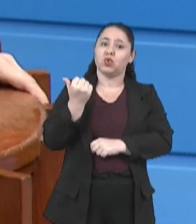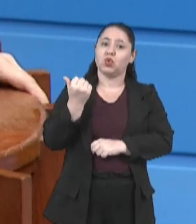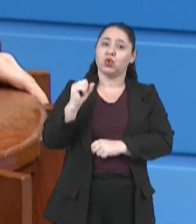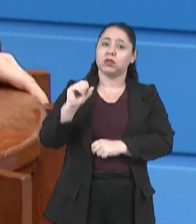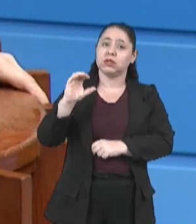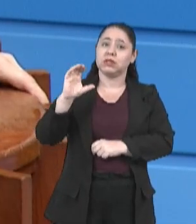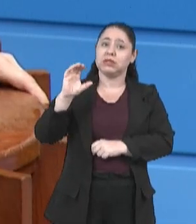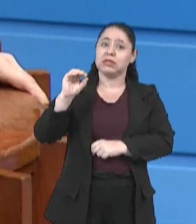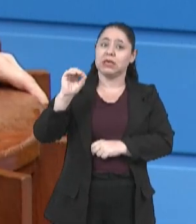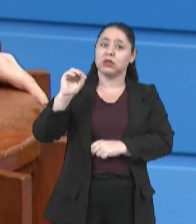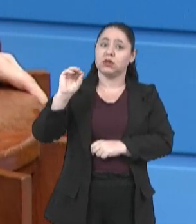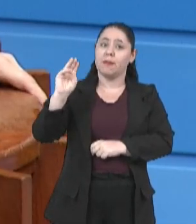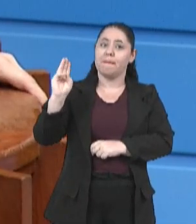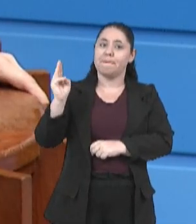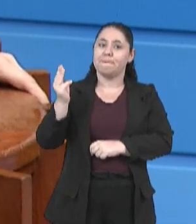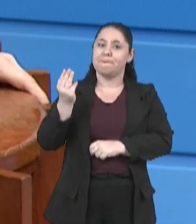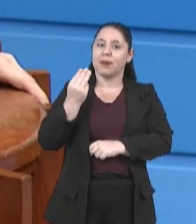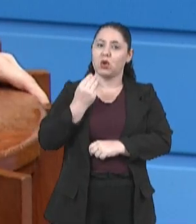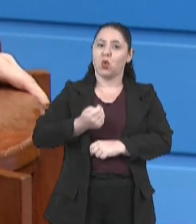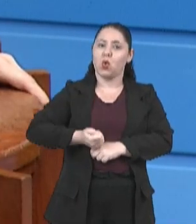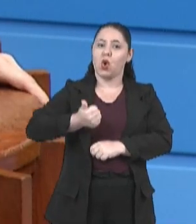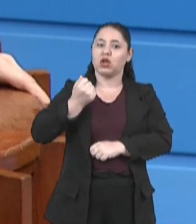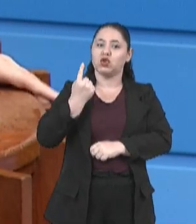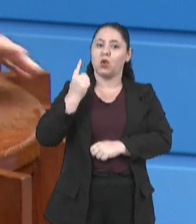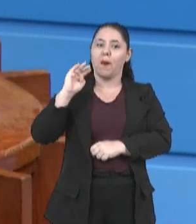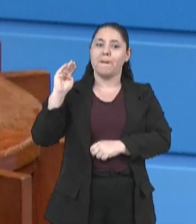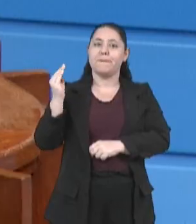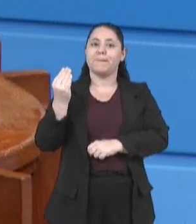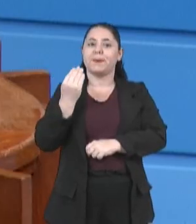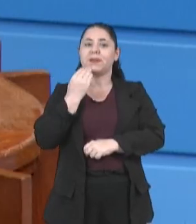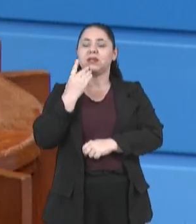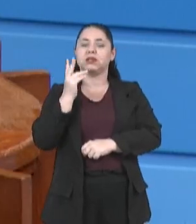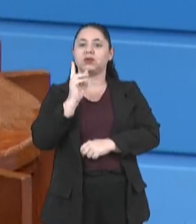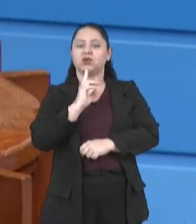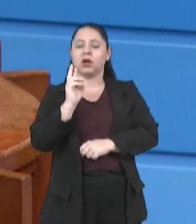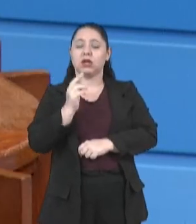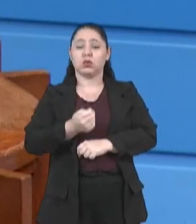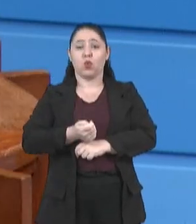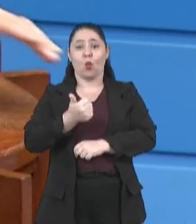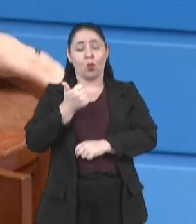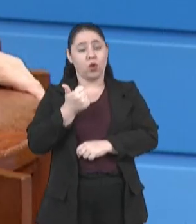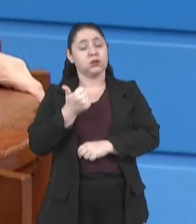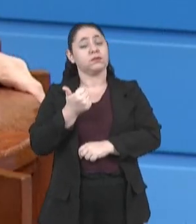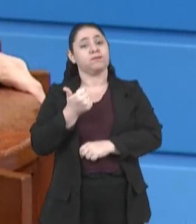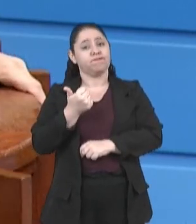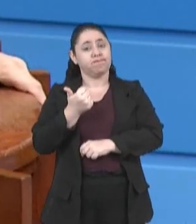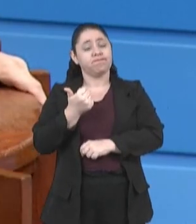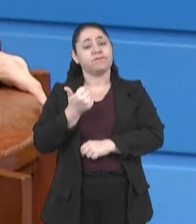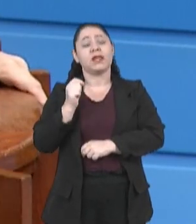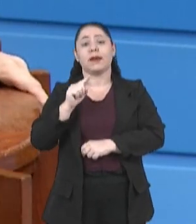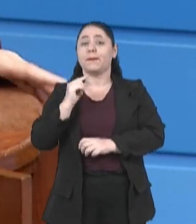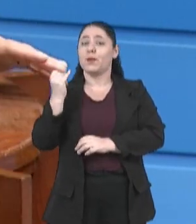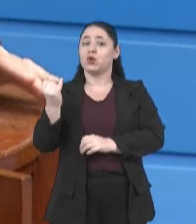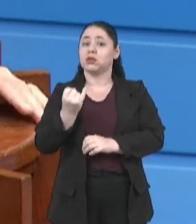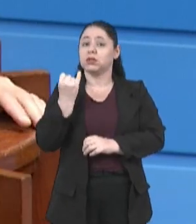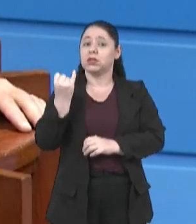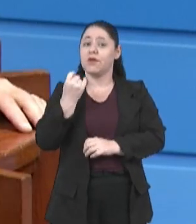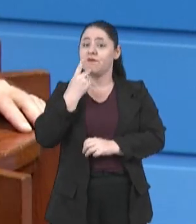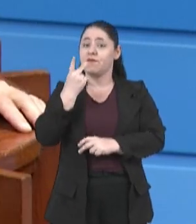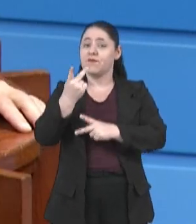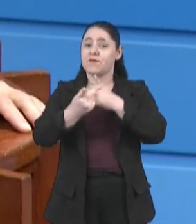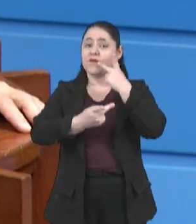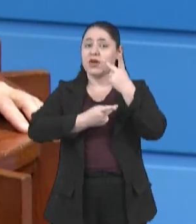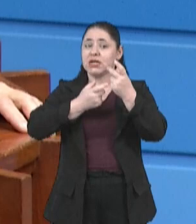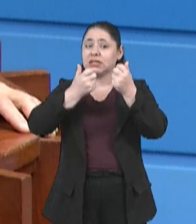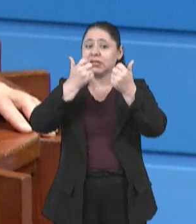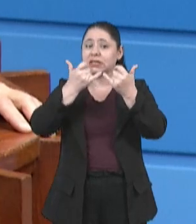800 milhões de reais, quase 1 bilhão de reais. E é importante a gente